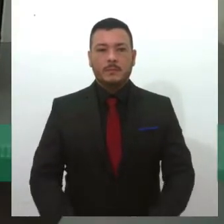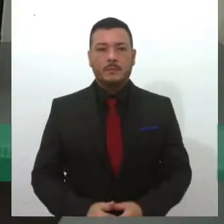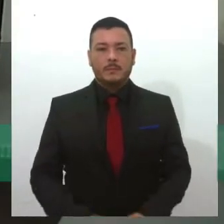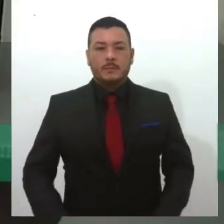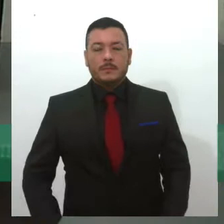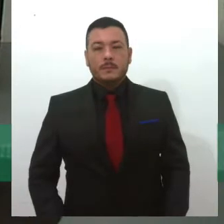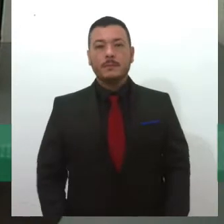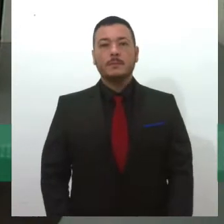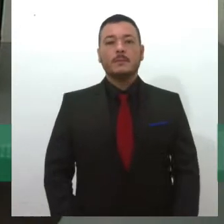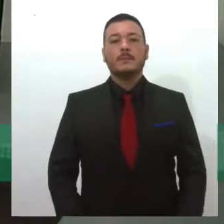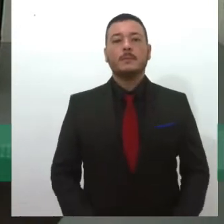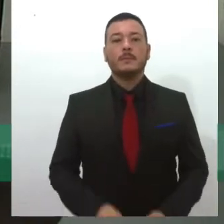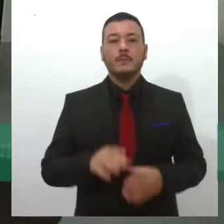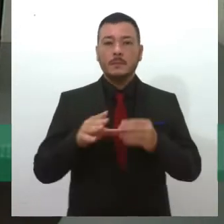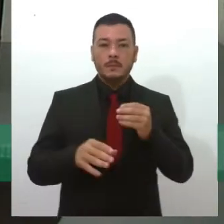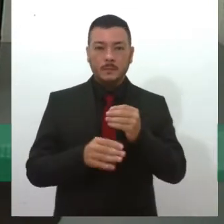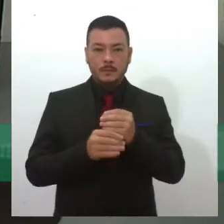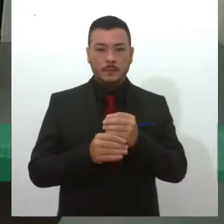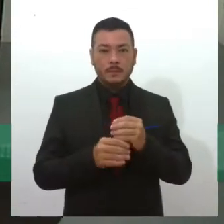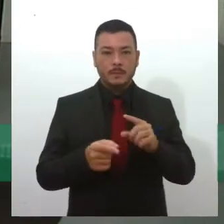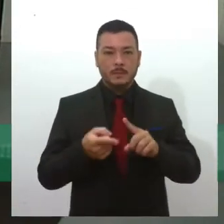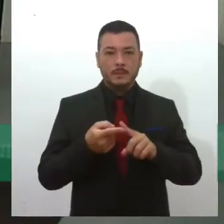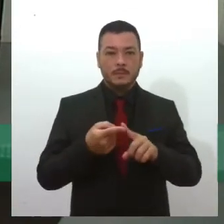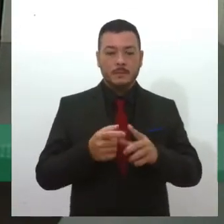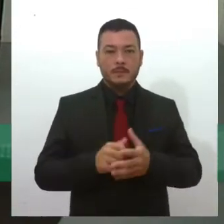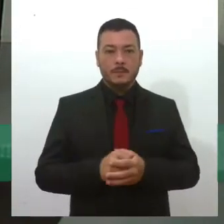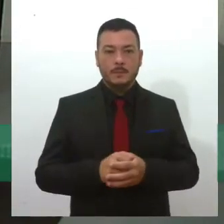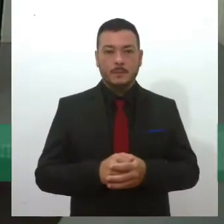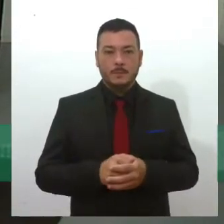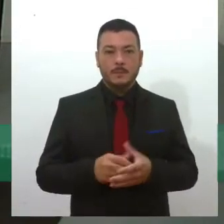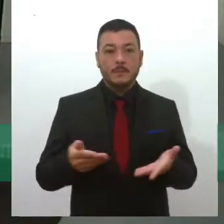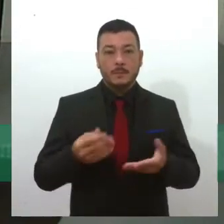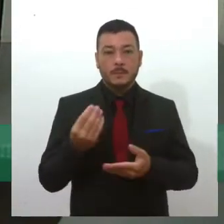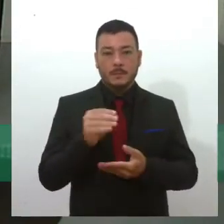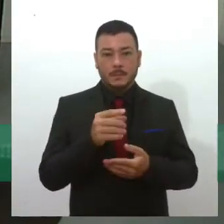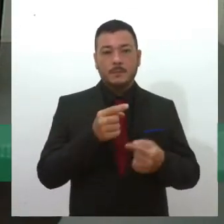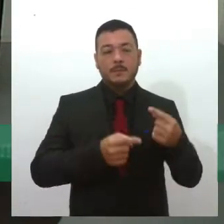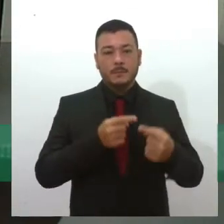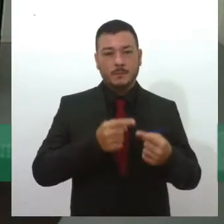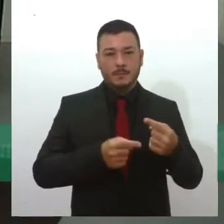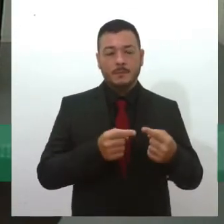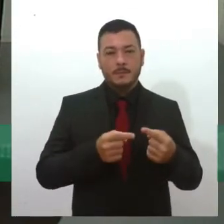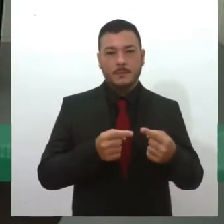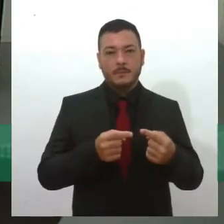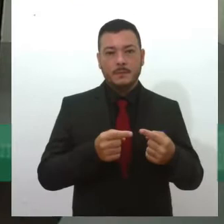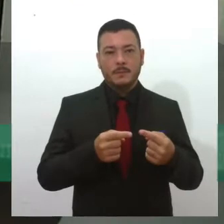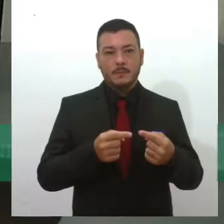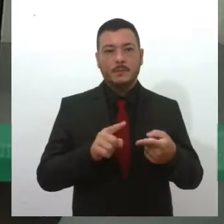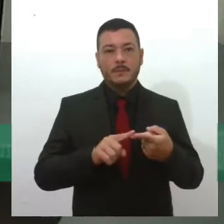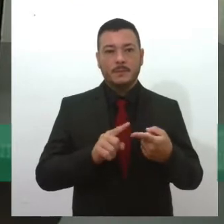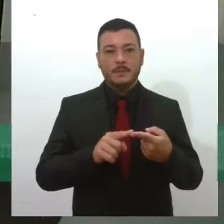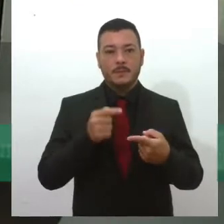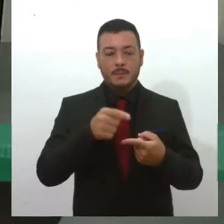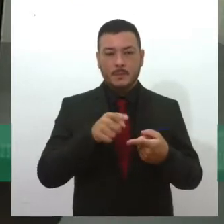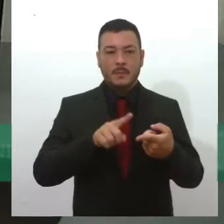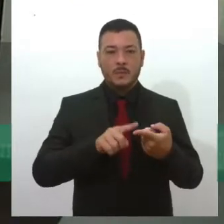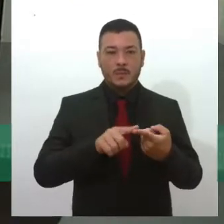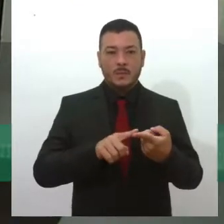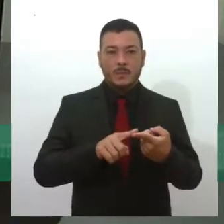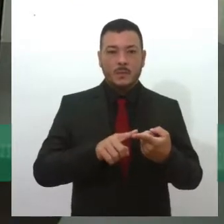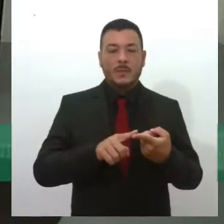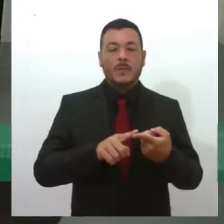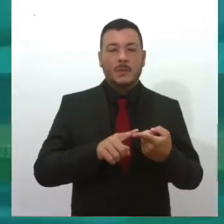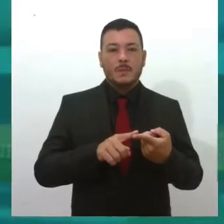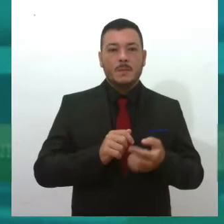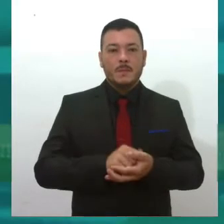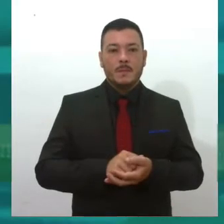E só para complementar, a gente trouxe esse ponto na audiência pública. Eu falei especificamente desse ponto na audiência pública